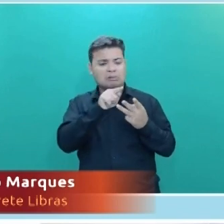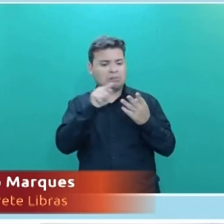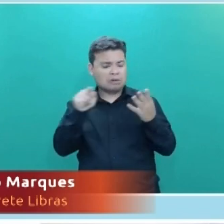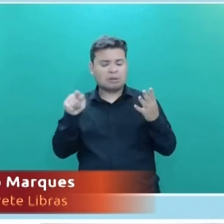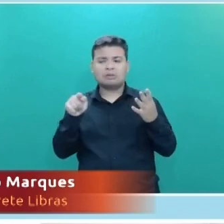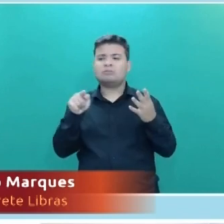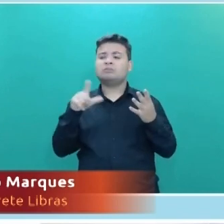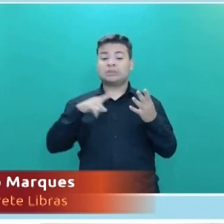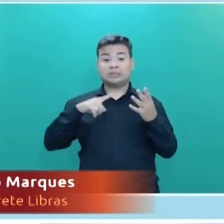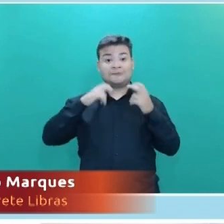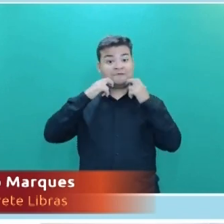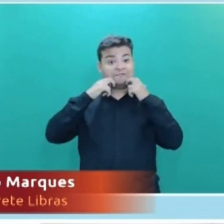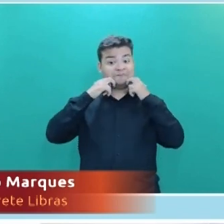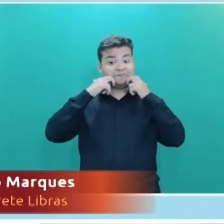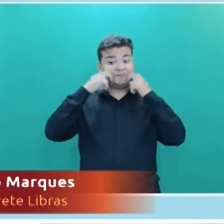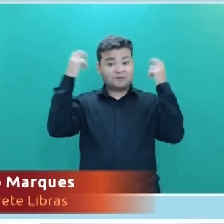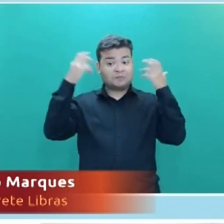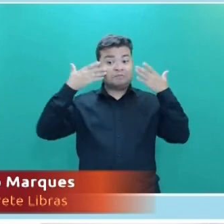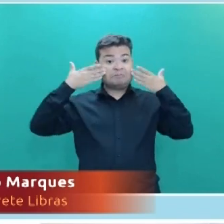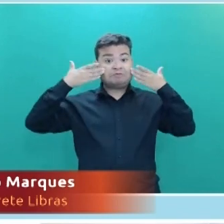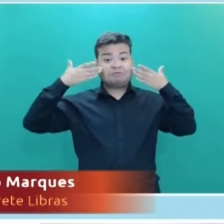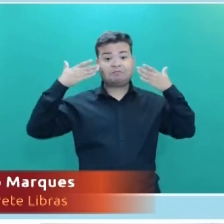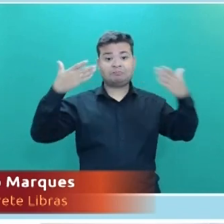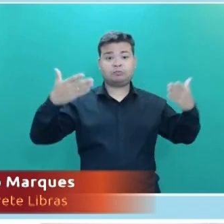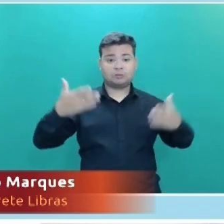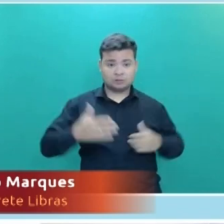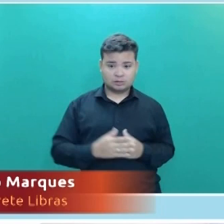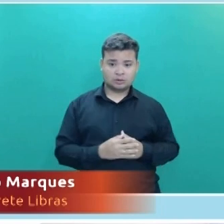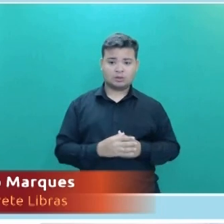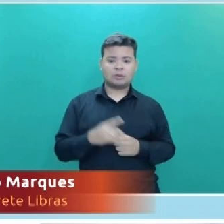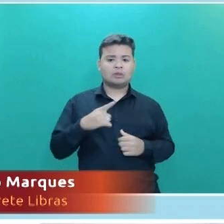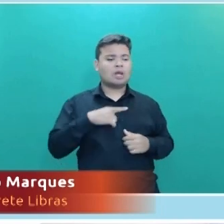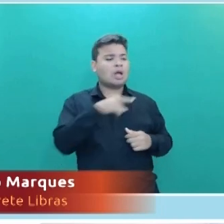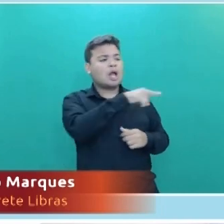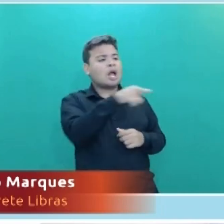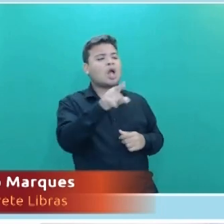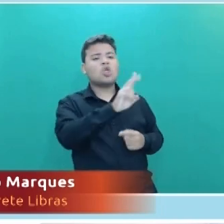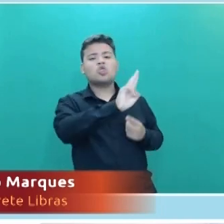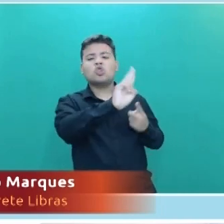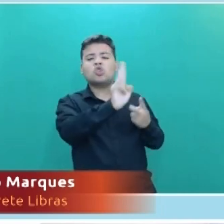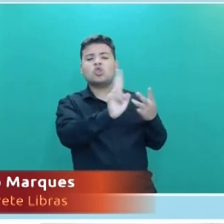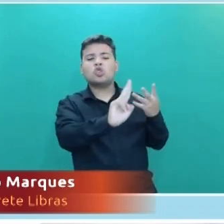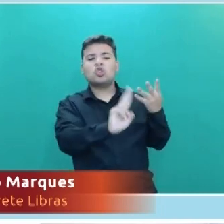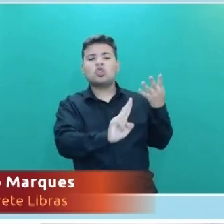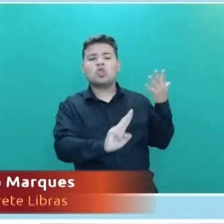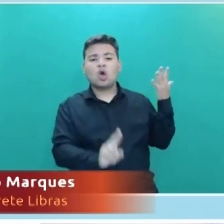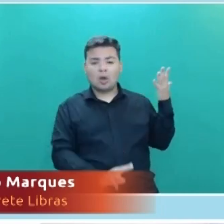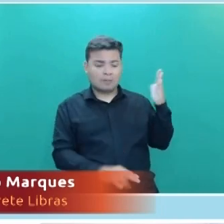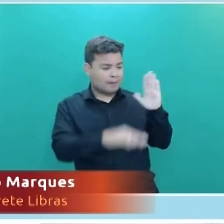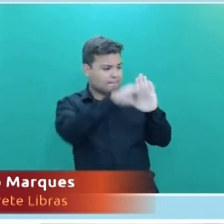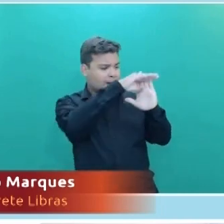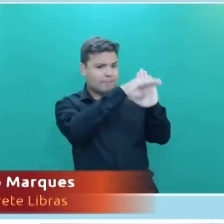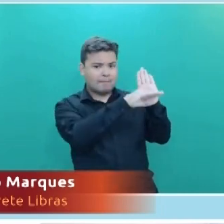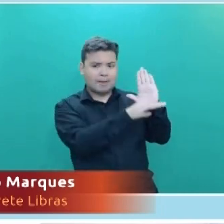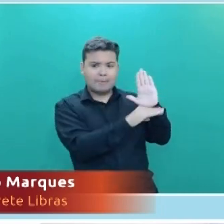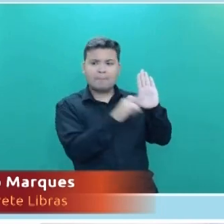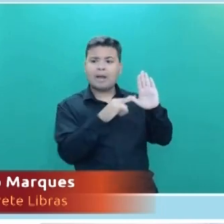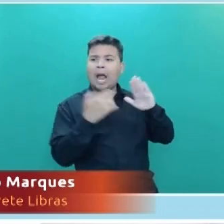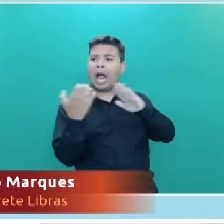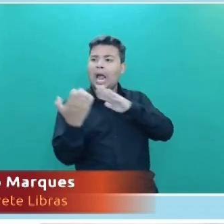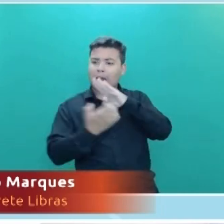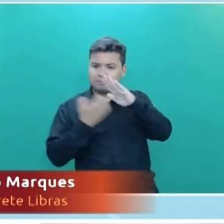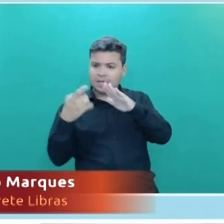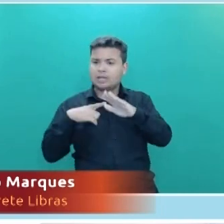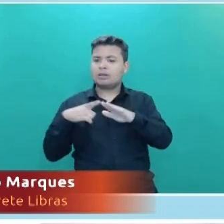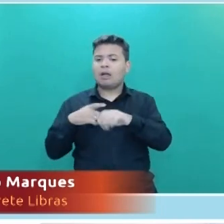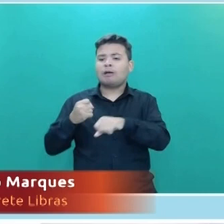publicamente, name, dá o nome aos bois, o que faz a nossa lista suja. Ela diz para o mercado e para a sociedade,